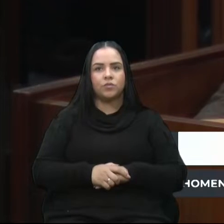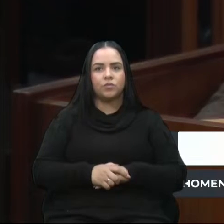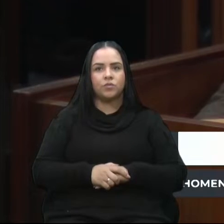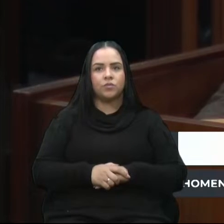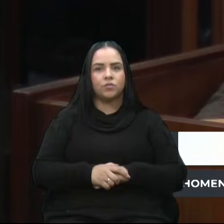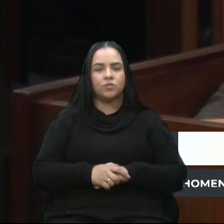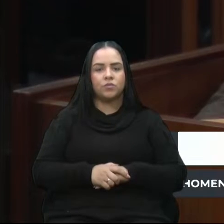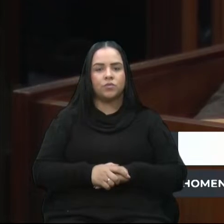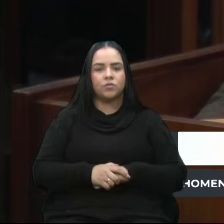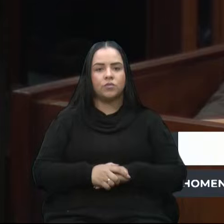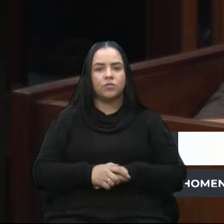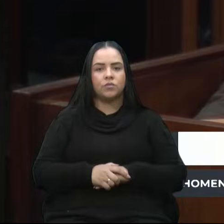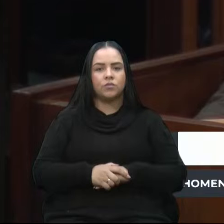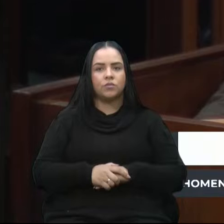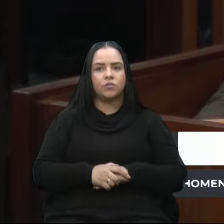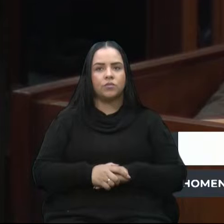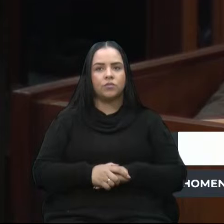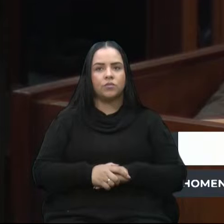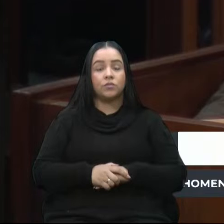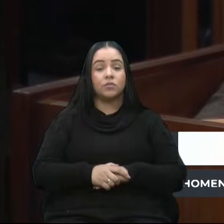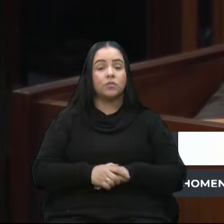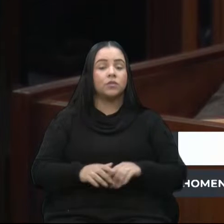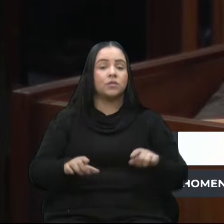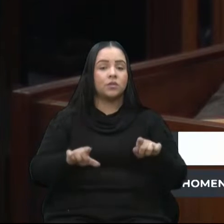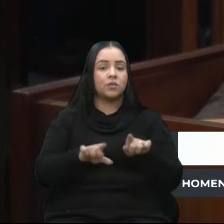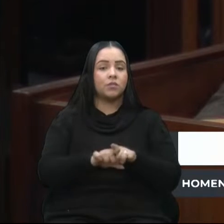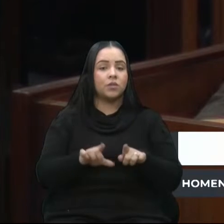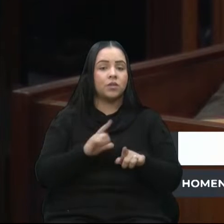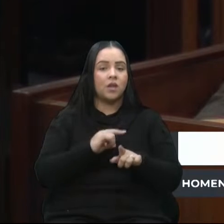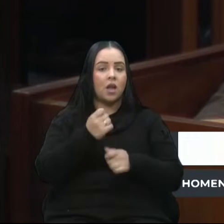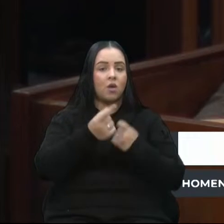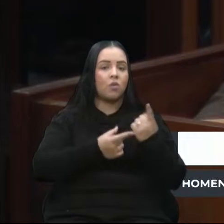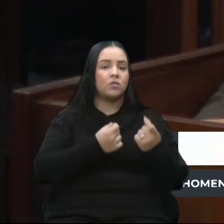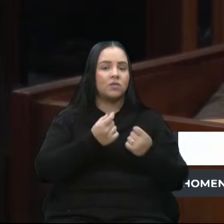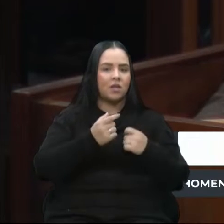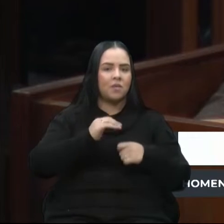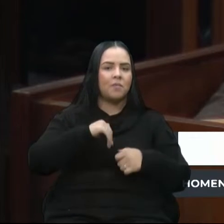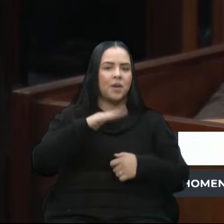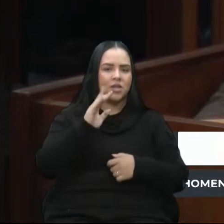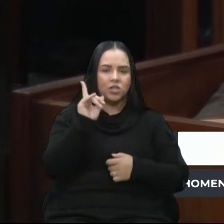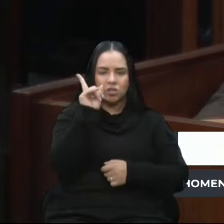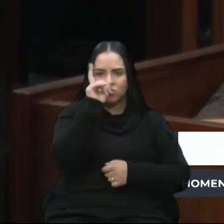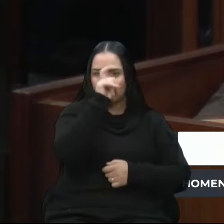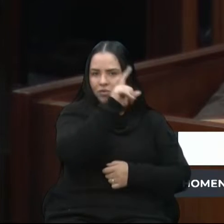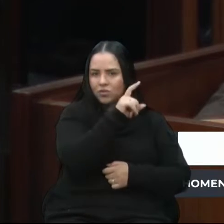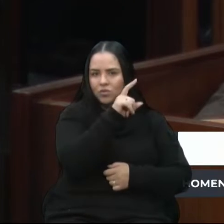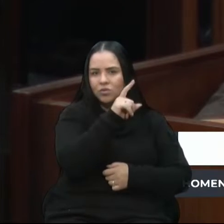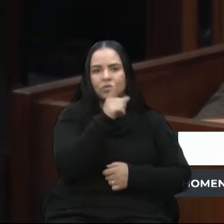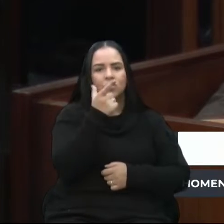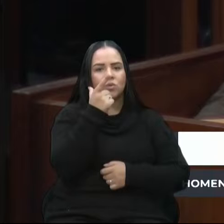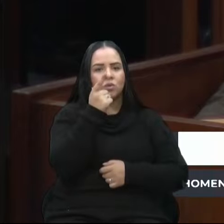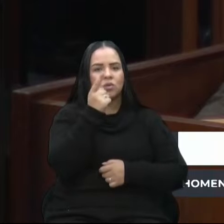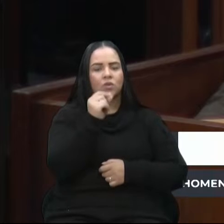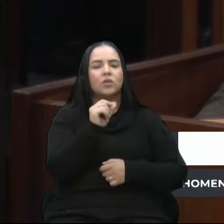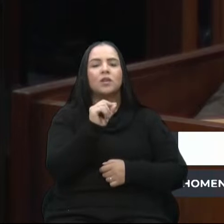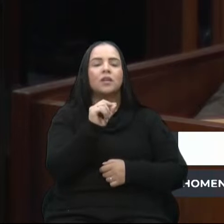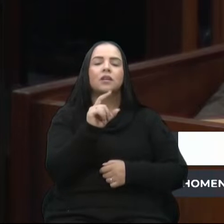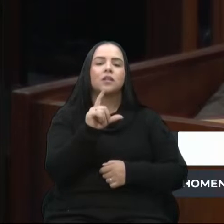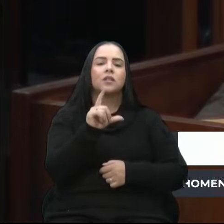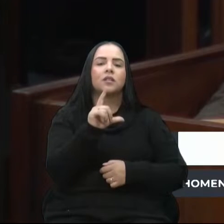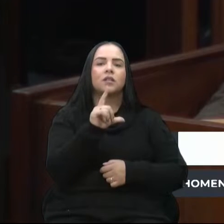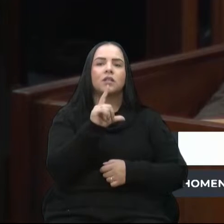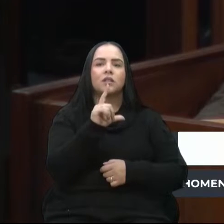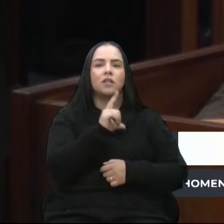os executivos ainda têm mais dificuldade para conseguir implementar políticas